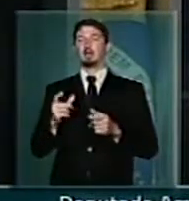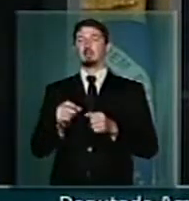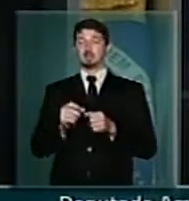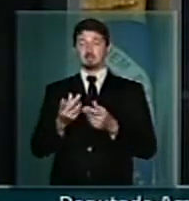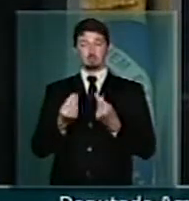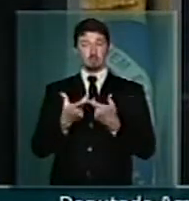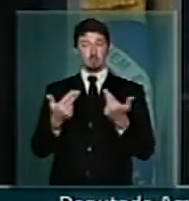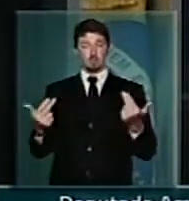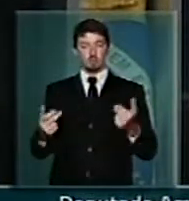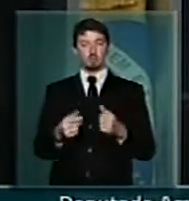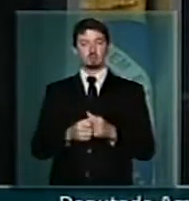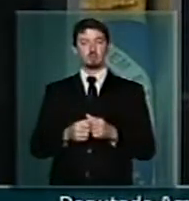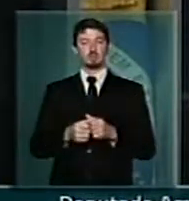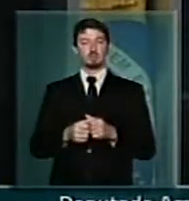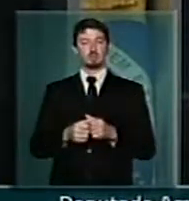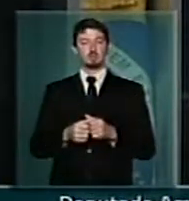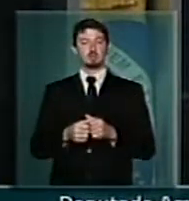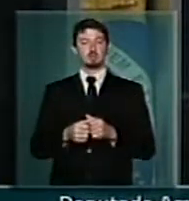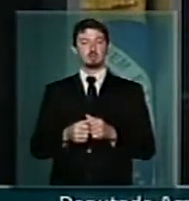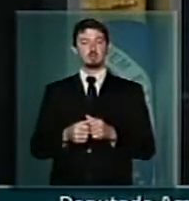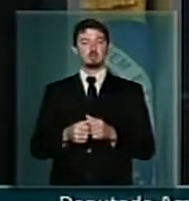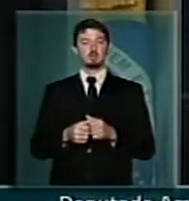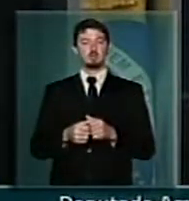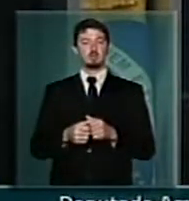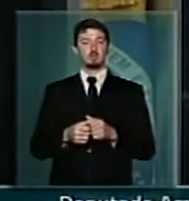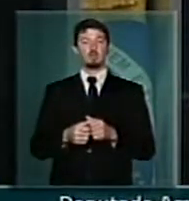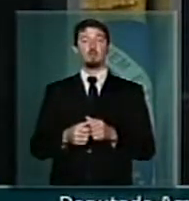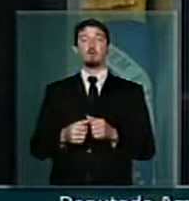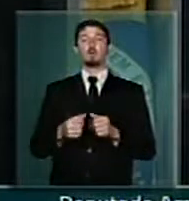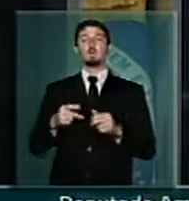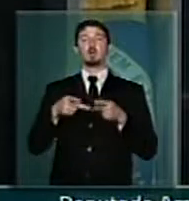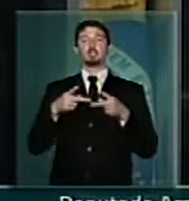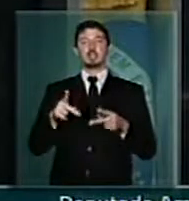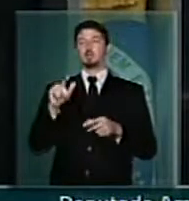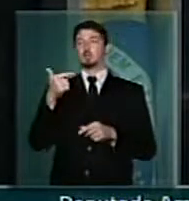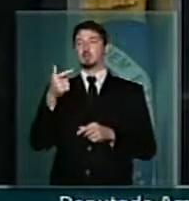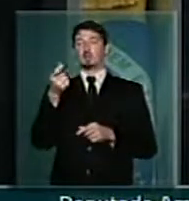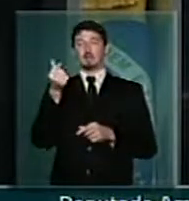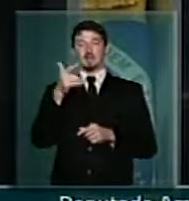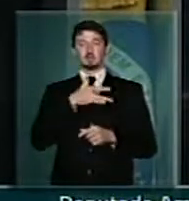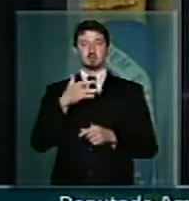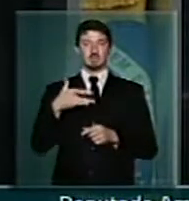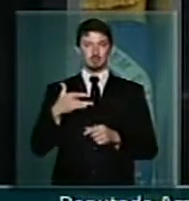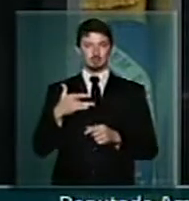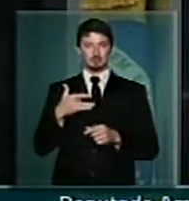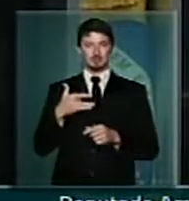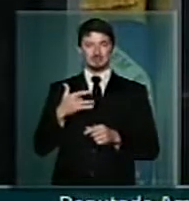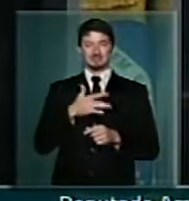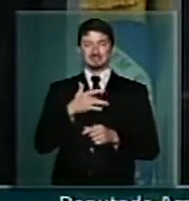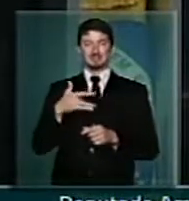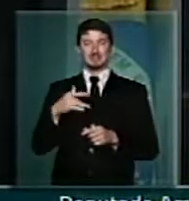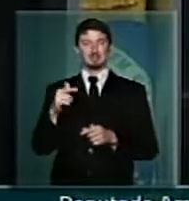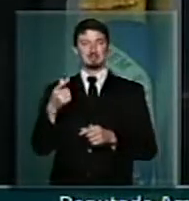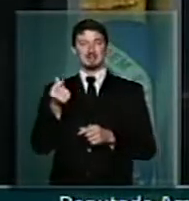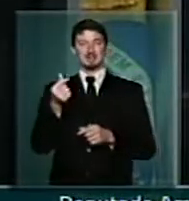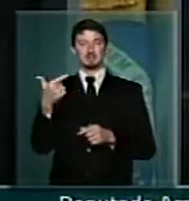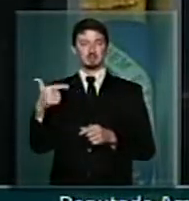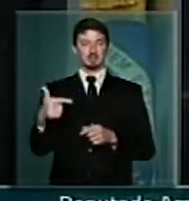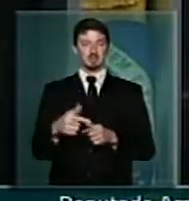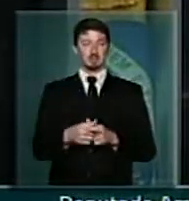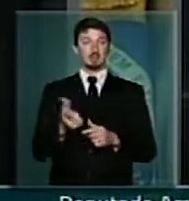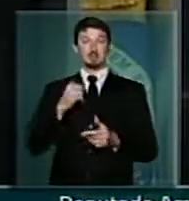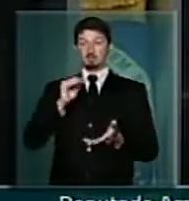Lançou o programa Não Tem Preço, Simba, e o programa Saúde Não Tem Preço está beneficiando hoje